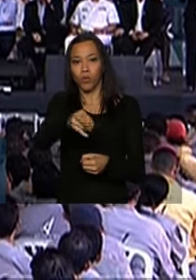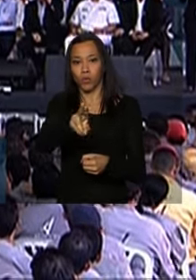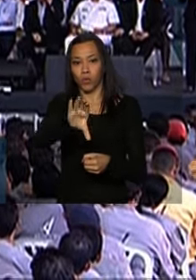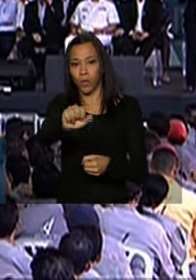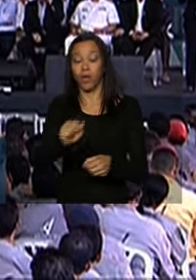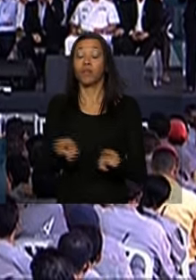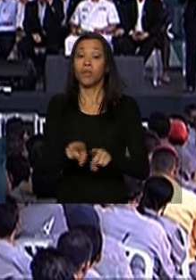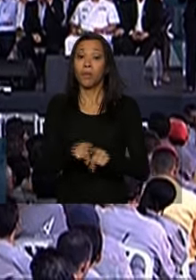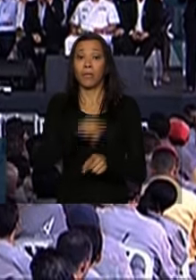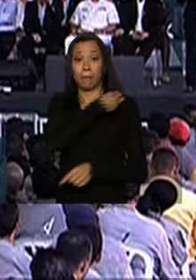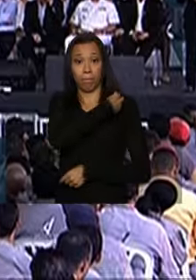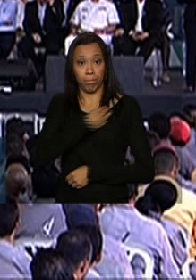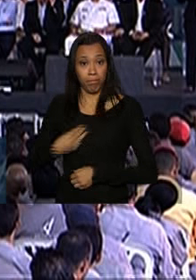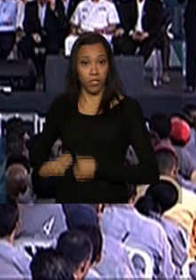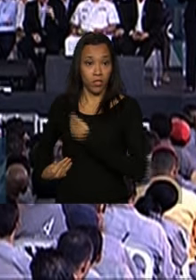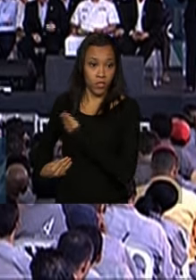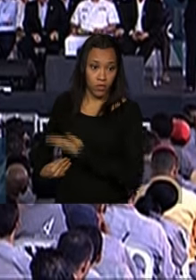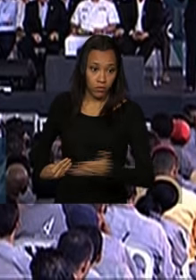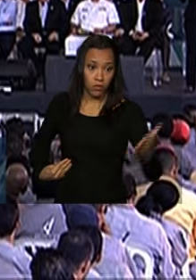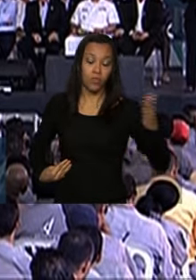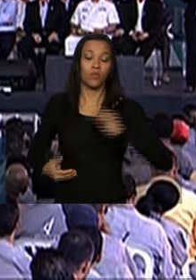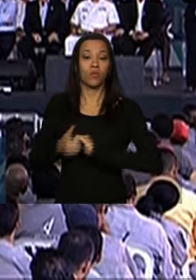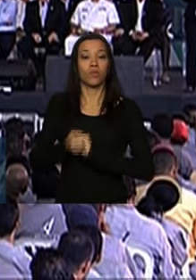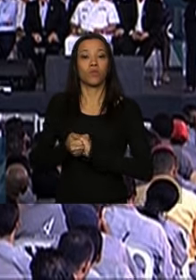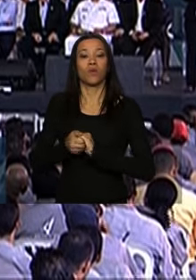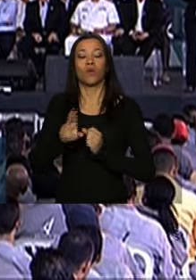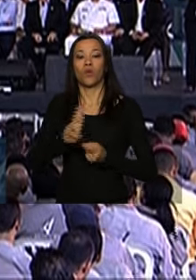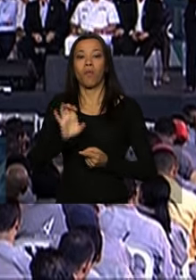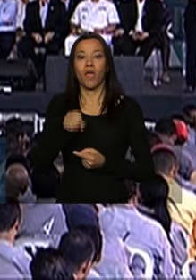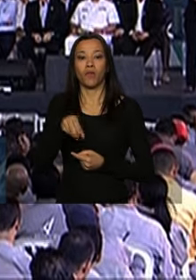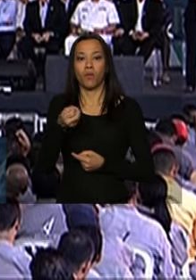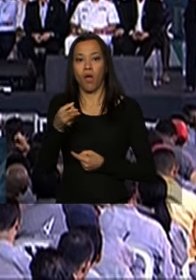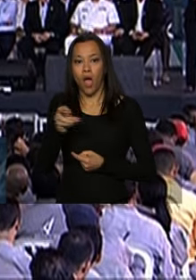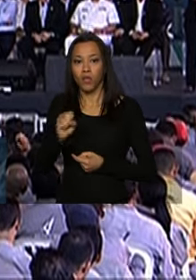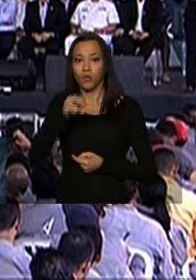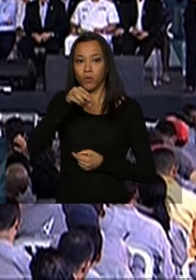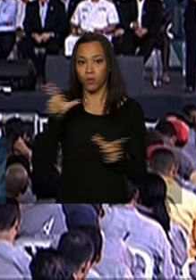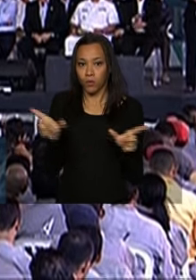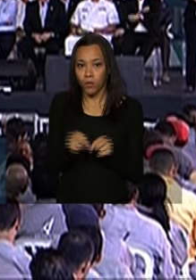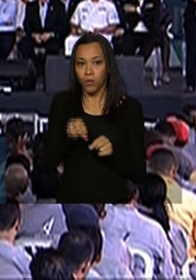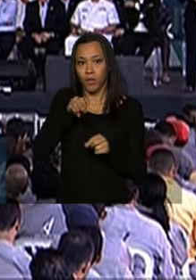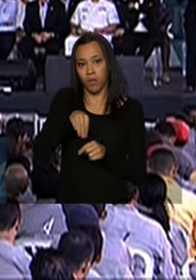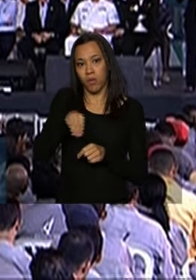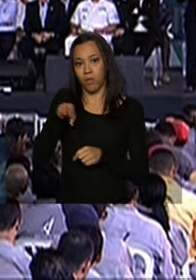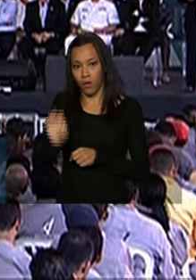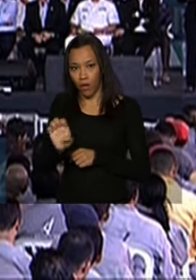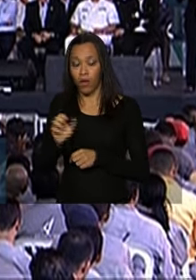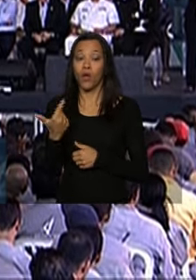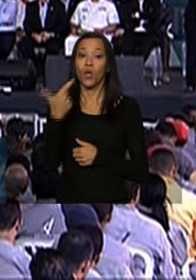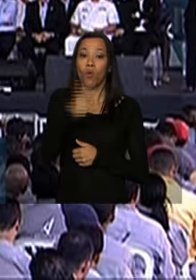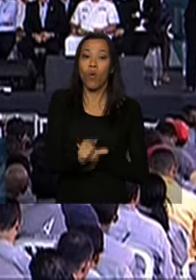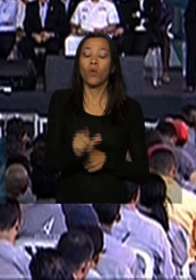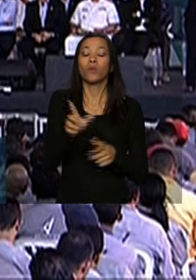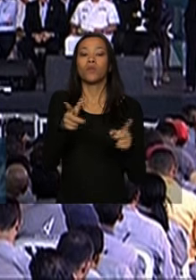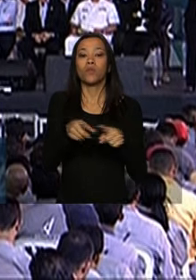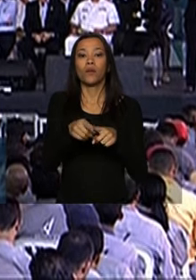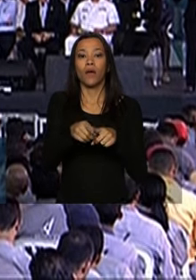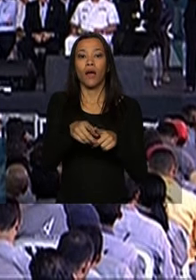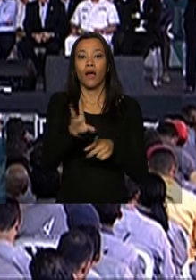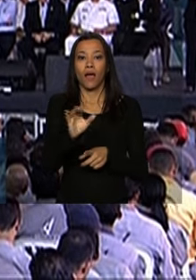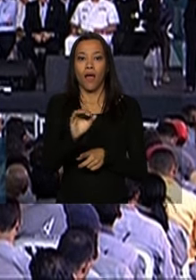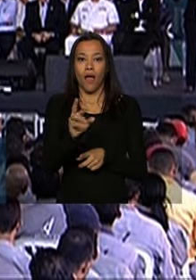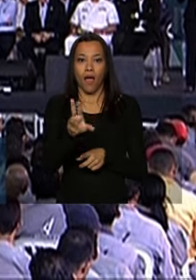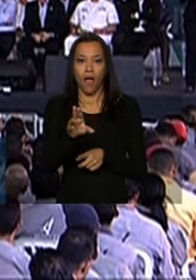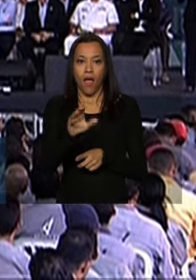ministros de Estado que me acompanham hoje, o Eduardo Braga, de Minas e Energia, e o Armando Monteiro Neto,